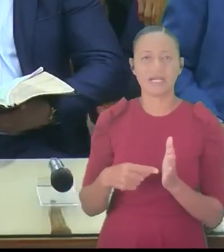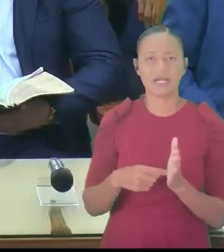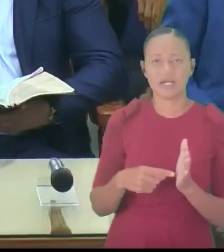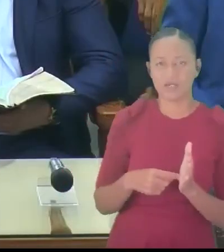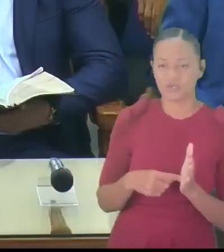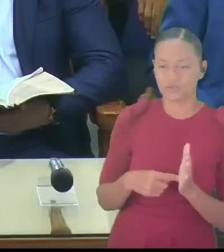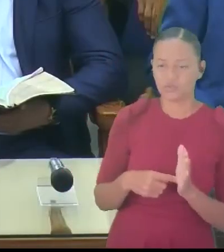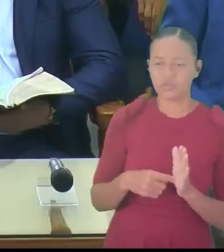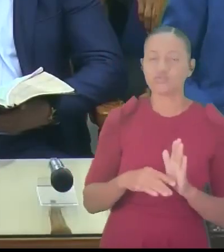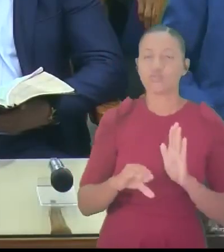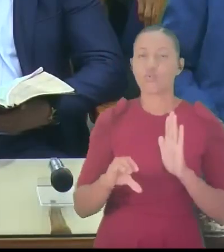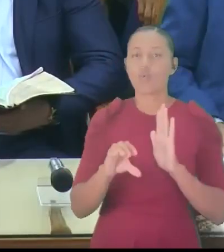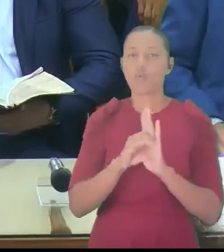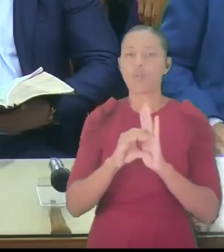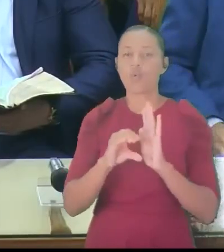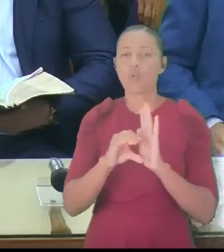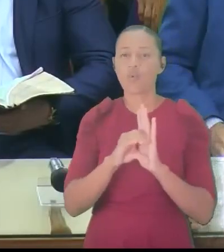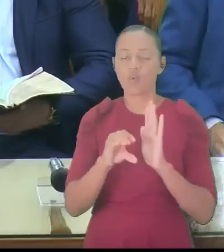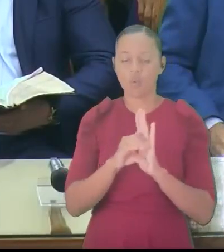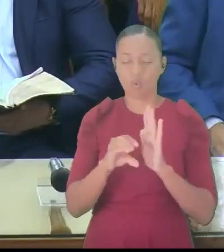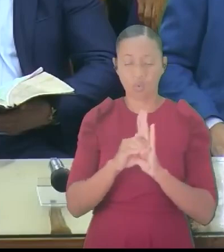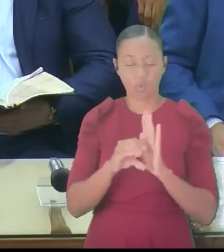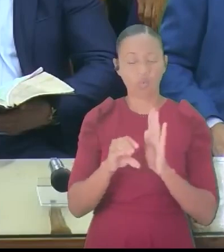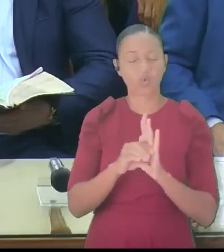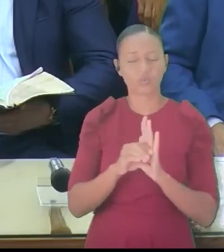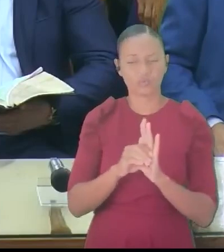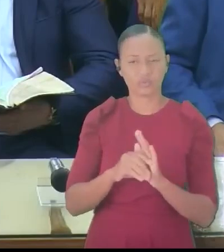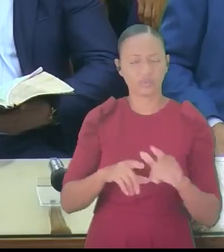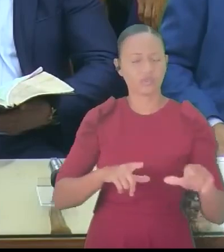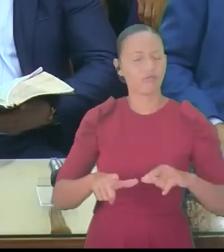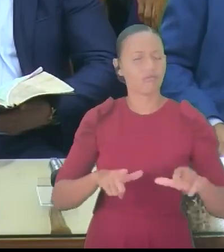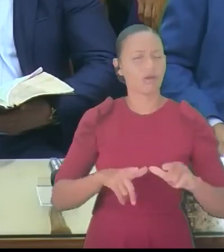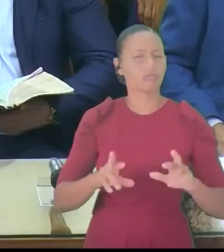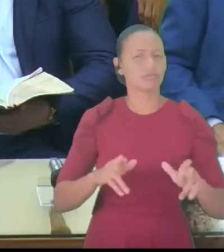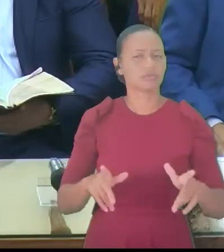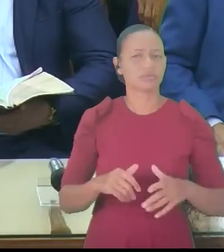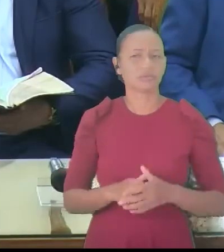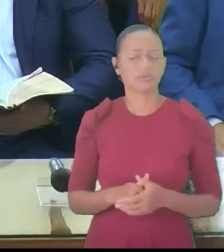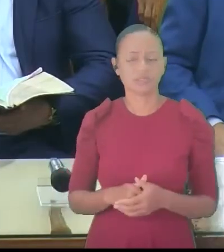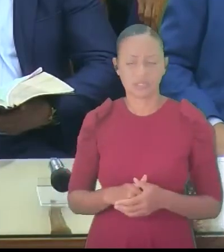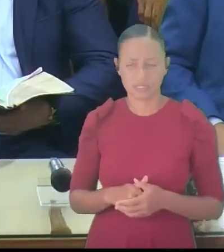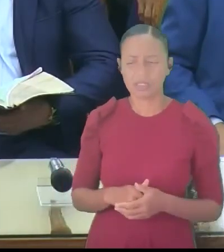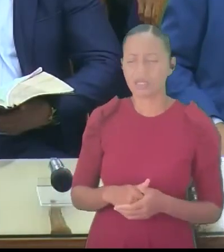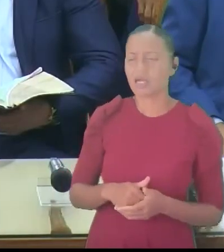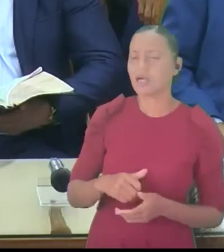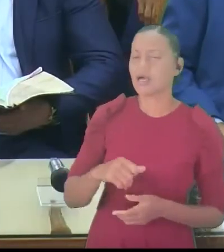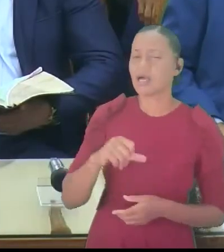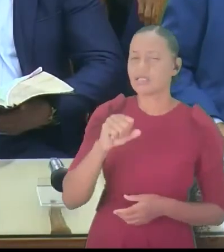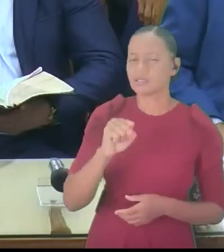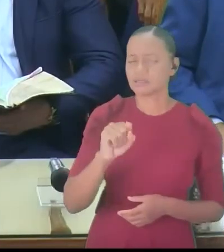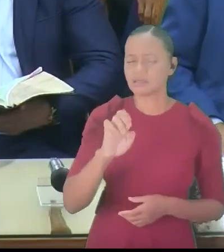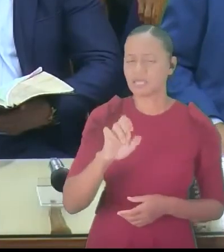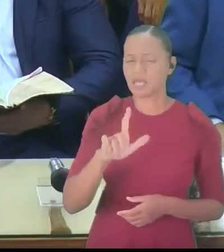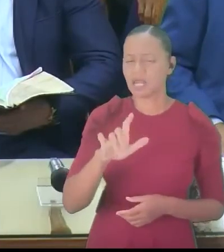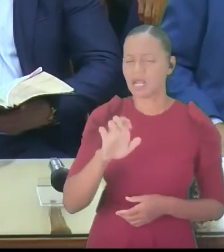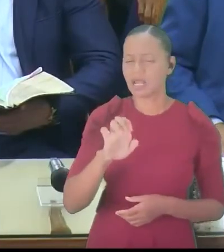de Trabalho, não. Seletista com S. O que é uma pessoa seletista com S? É uma pessoa